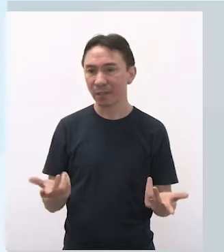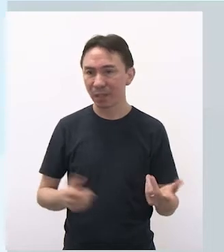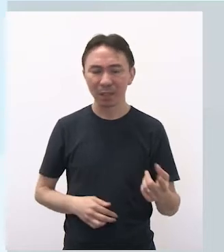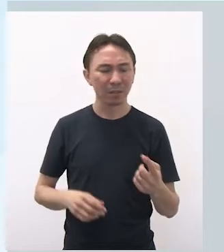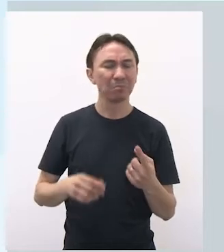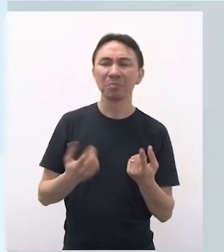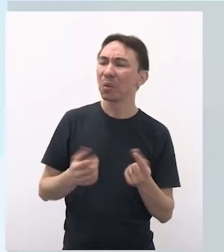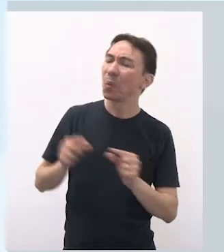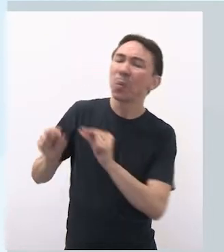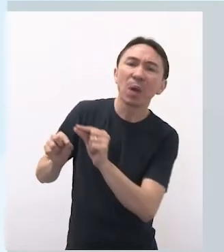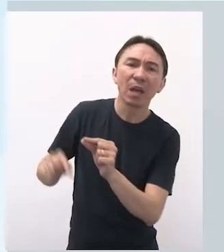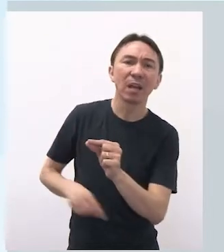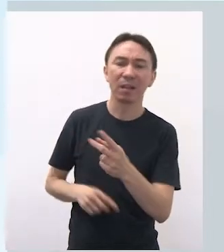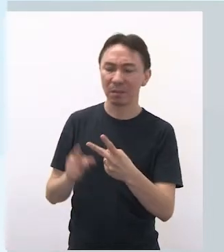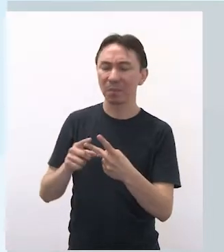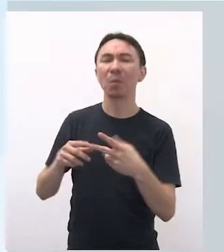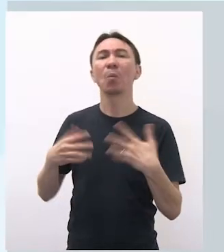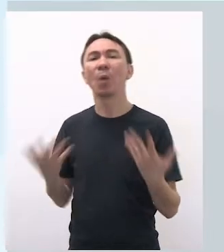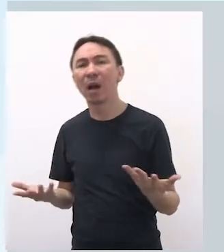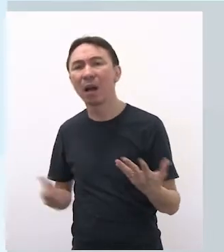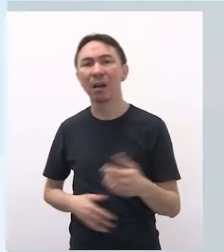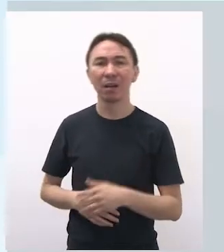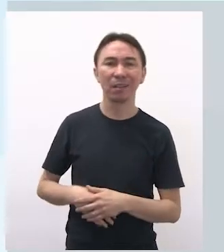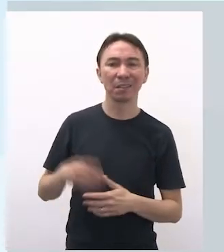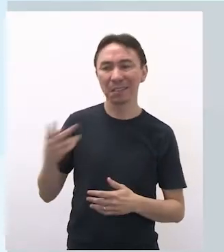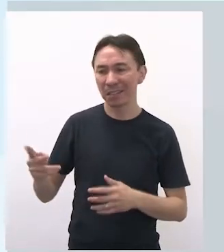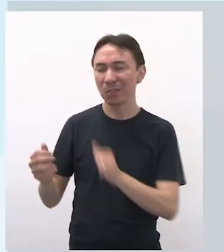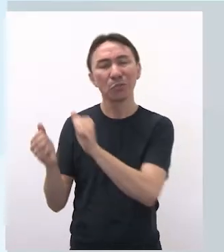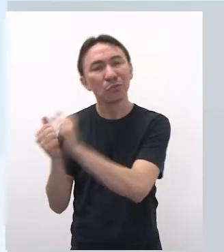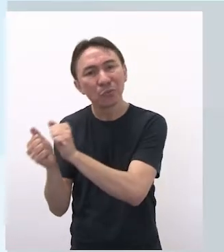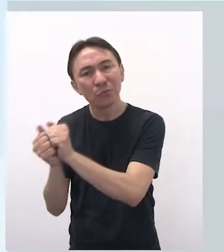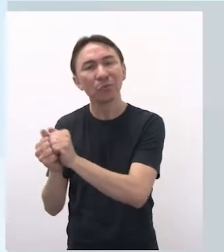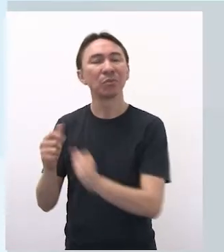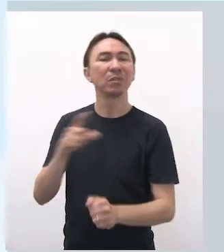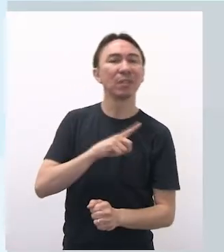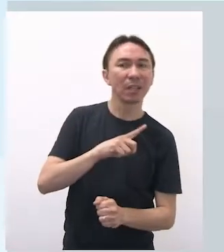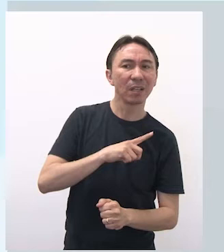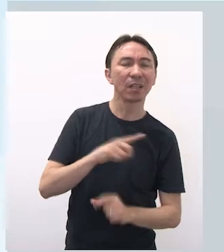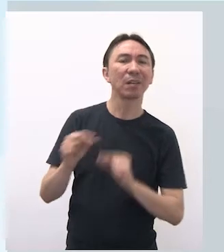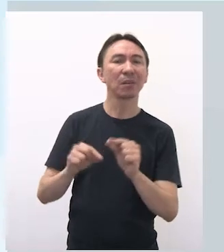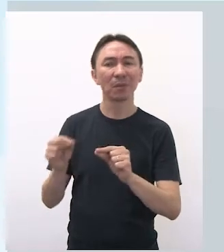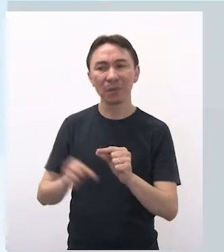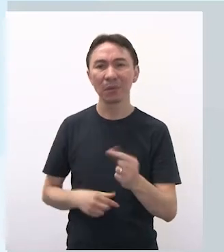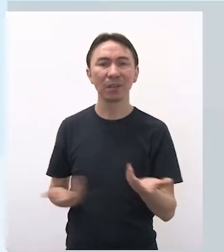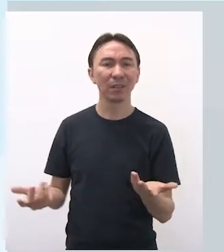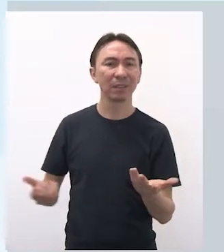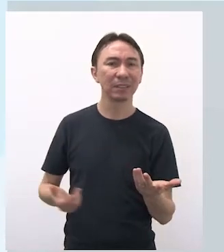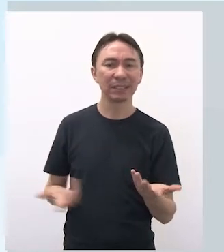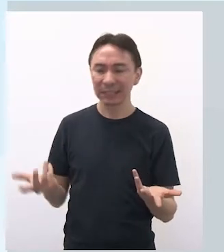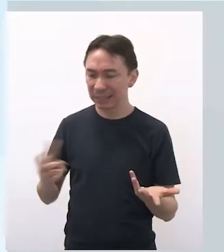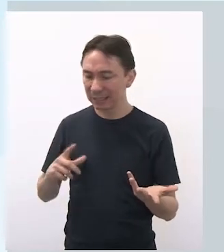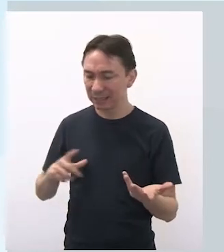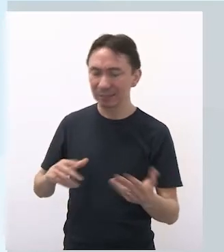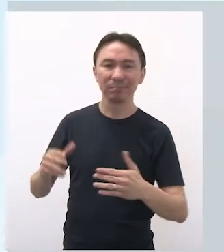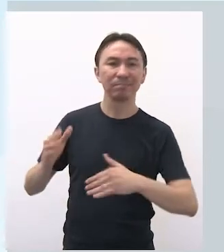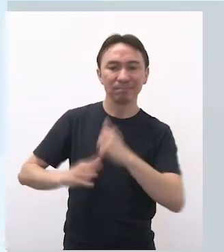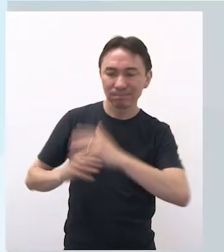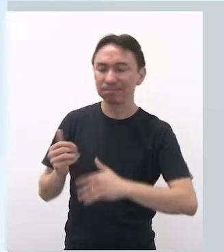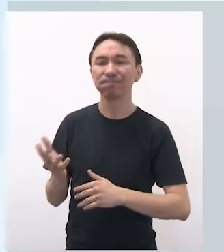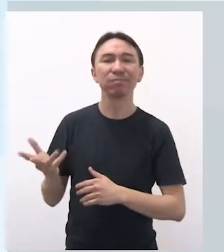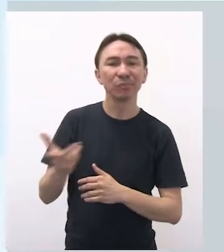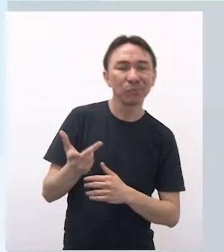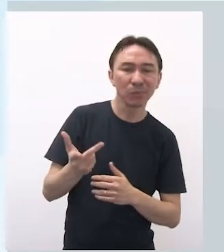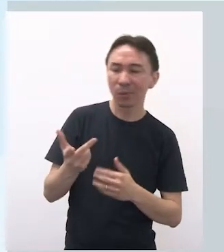quem acompanha, quem ajuda a planejar, como que essas avaliações elas são, como essas ações elas são implementadas na